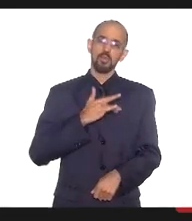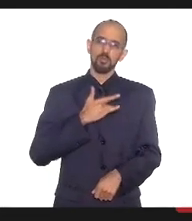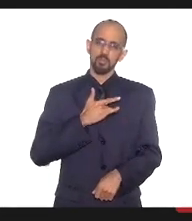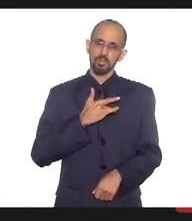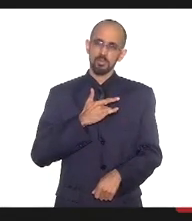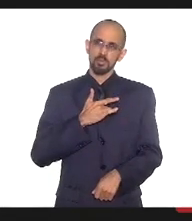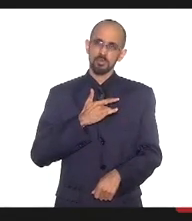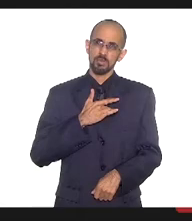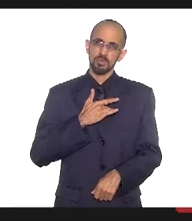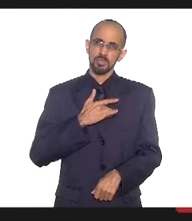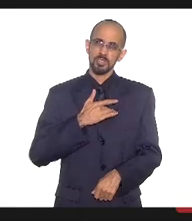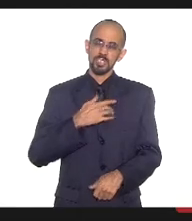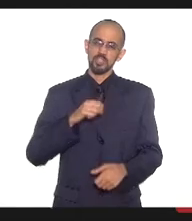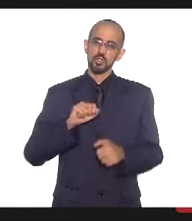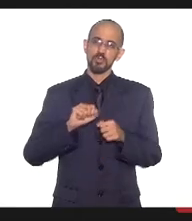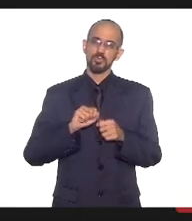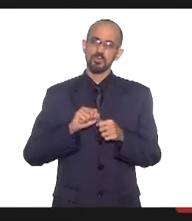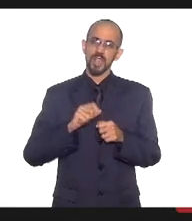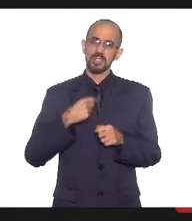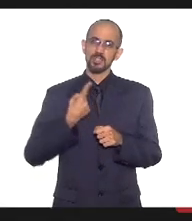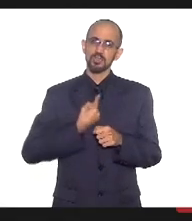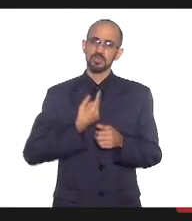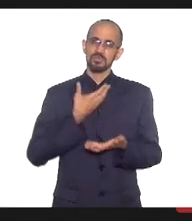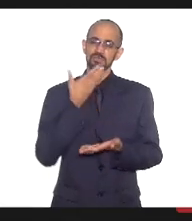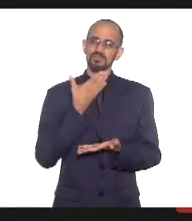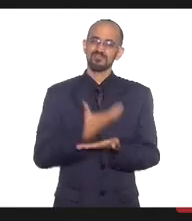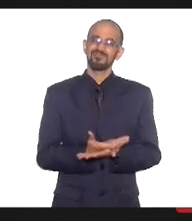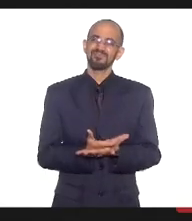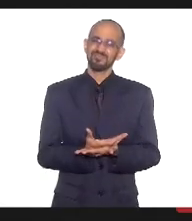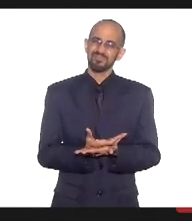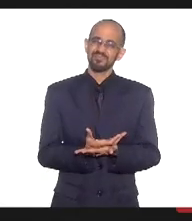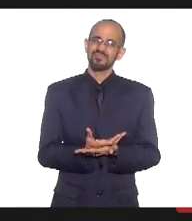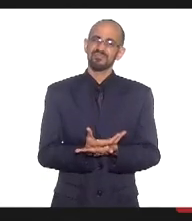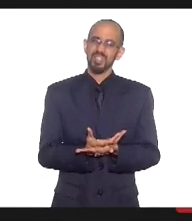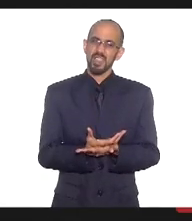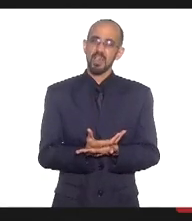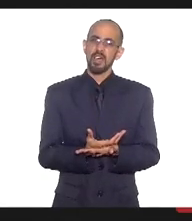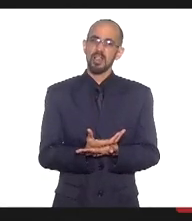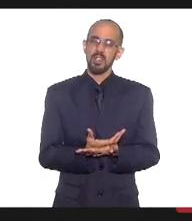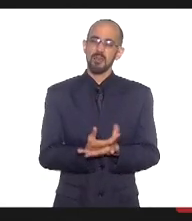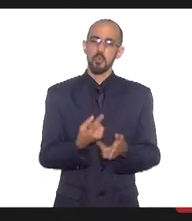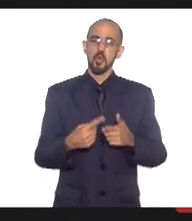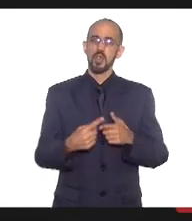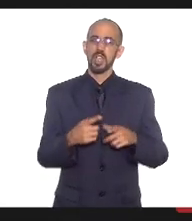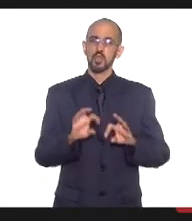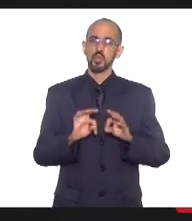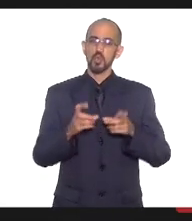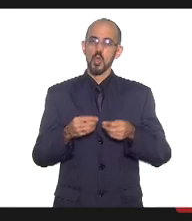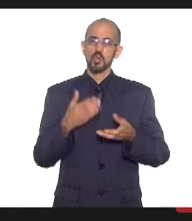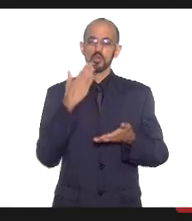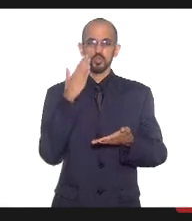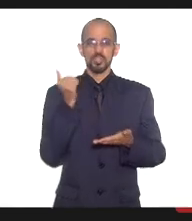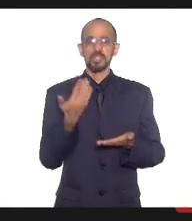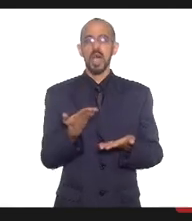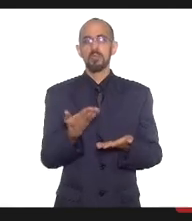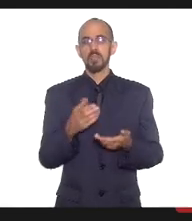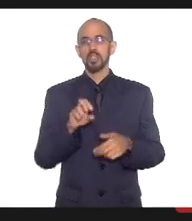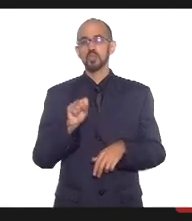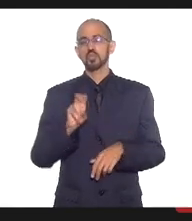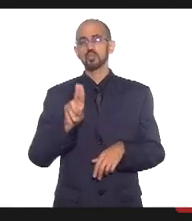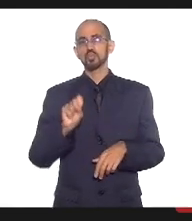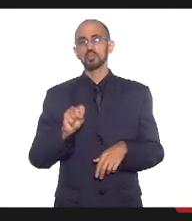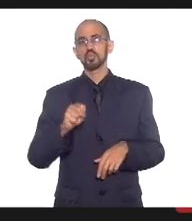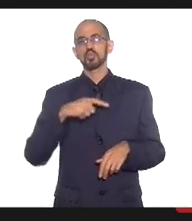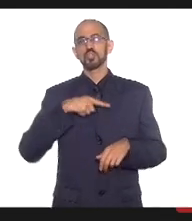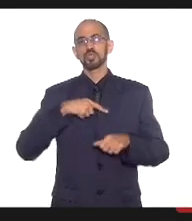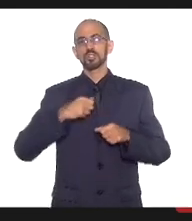deixar a gente página com essa tipo de resposta porque todo mundo sabe que o SUS ele tem